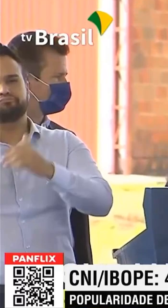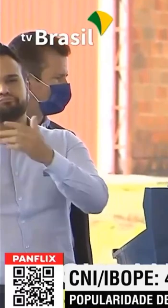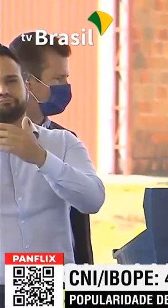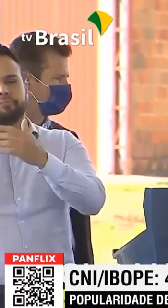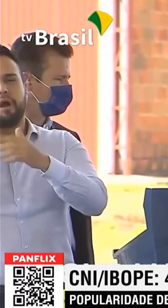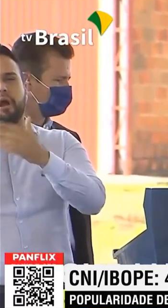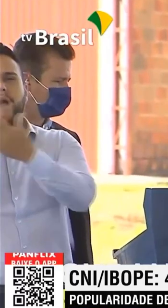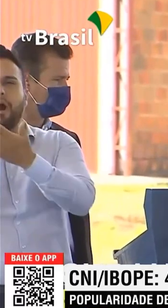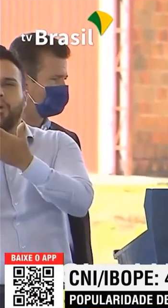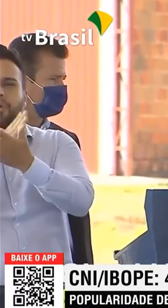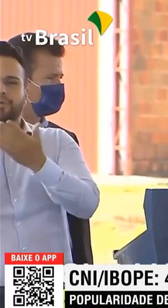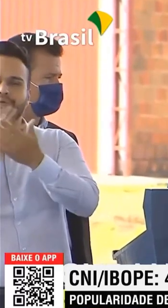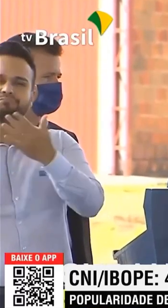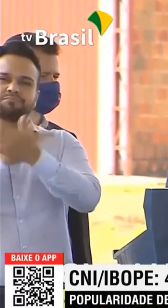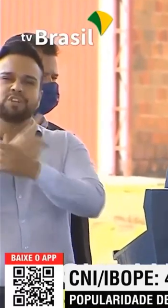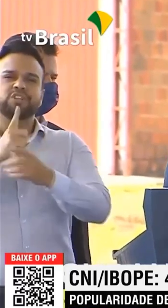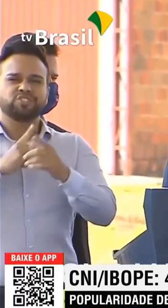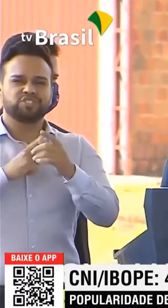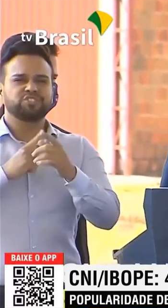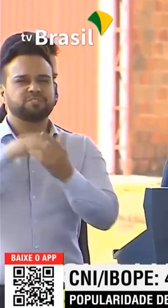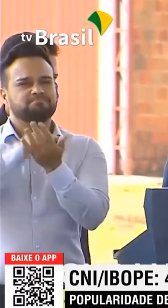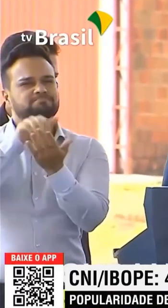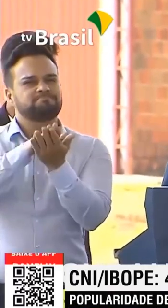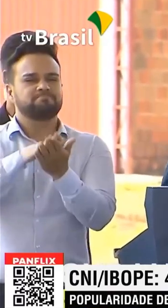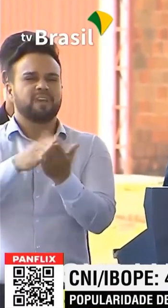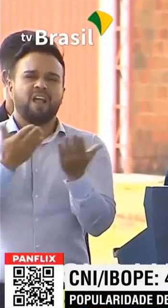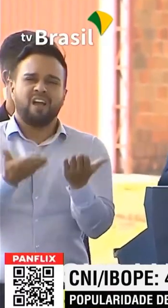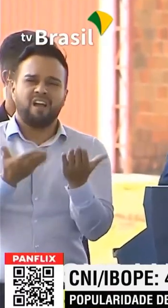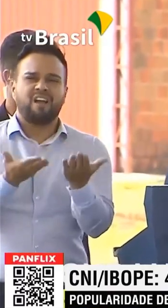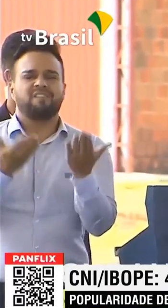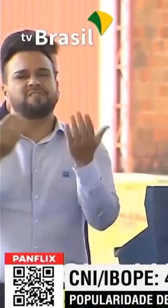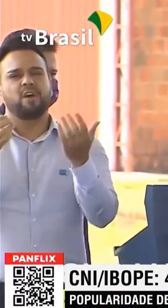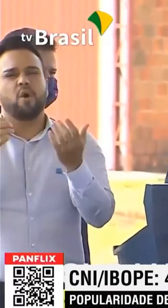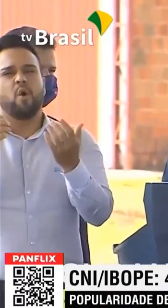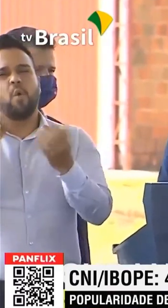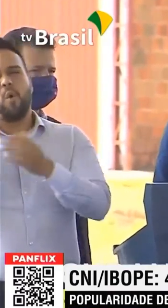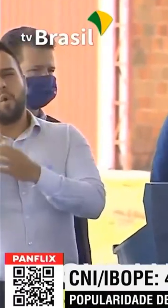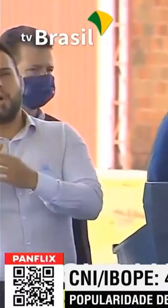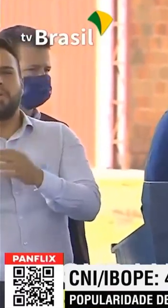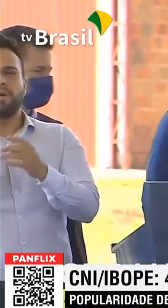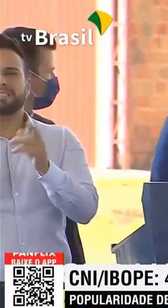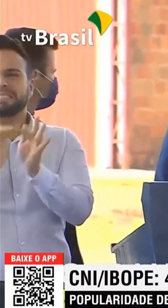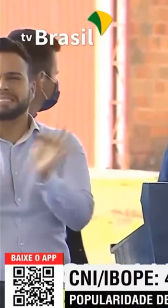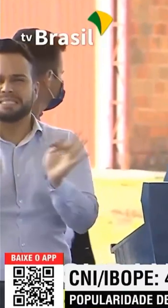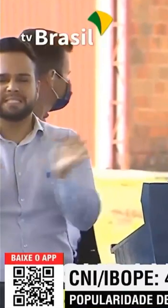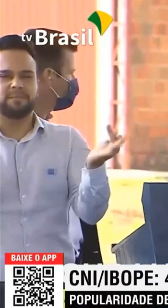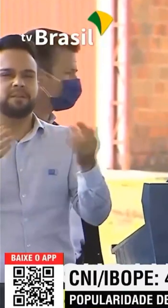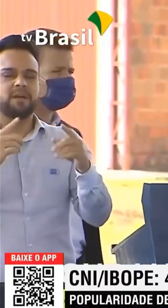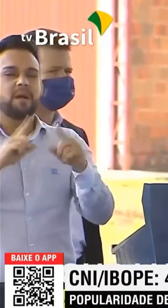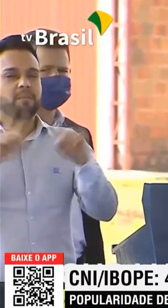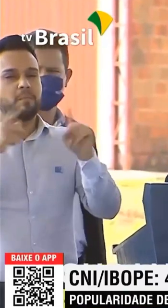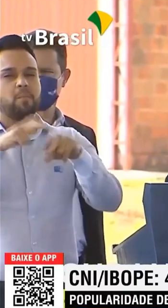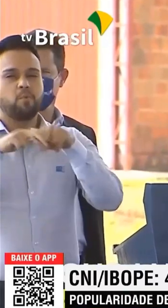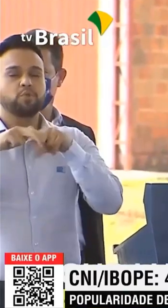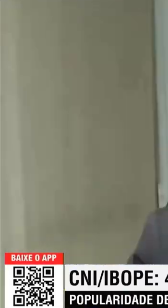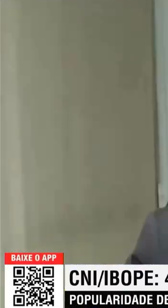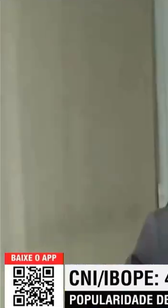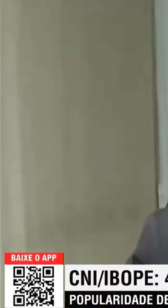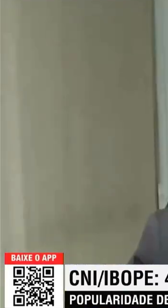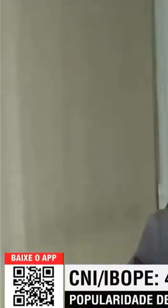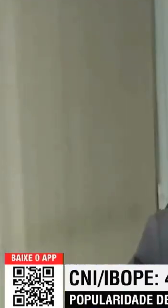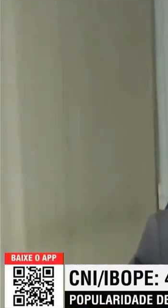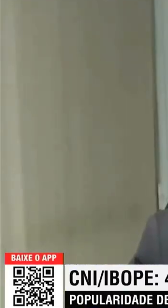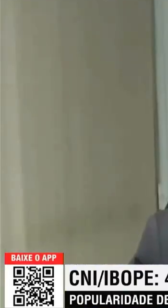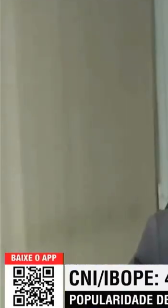aqueles que consideram a administração Federal como ruim ou péssima caiu de 38 para 29 por cento e nove meses